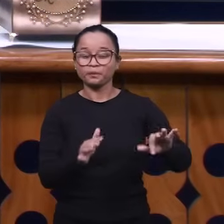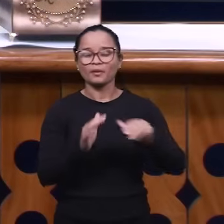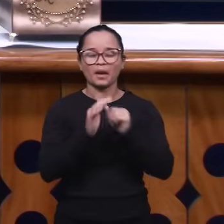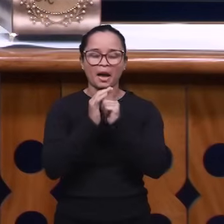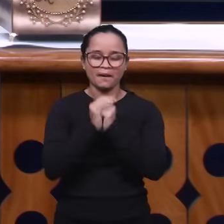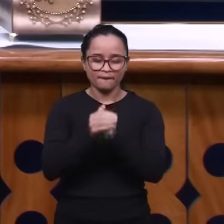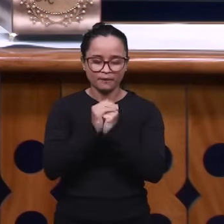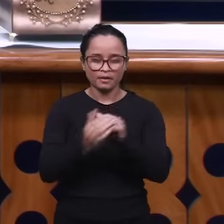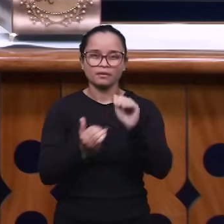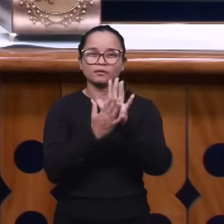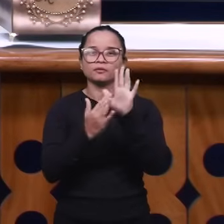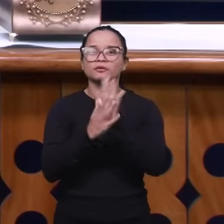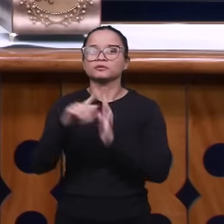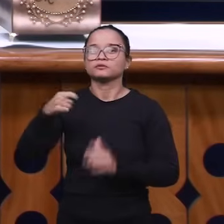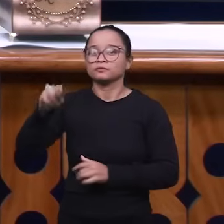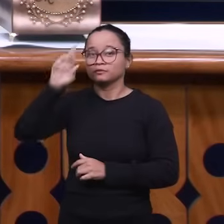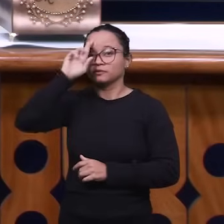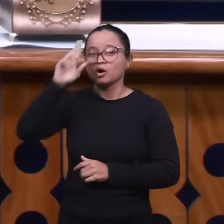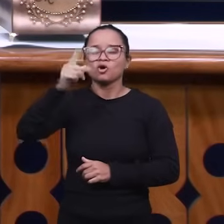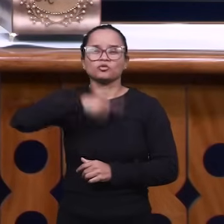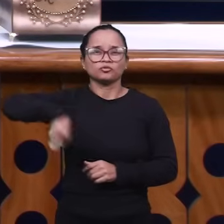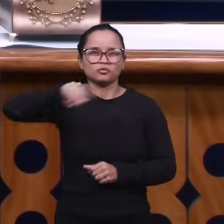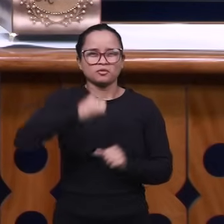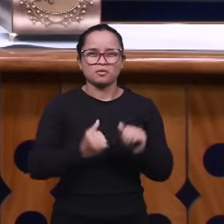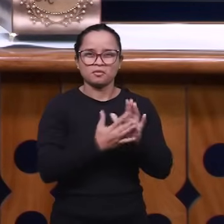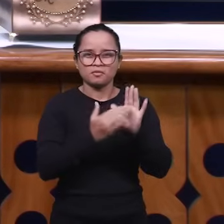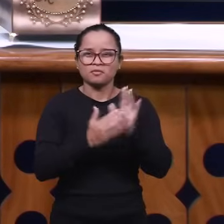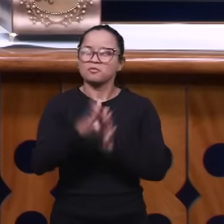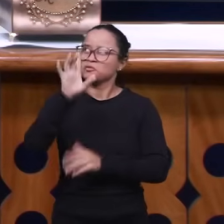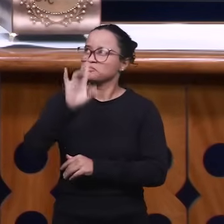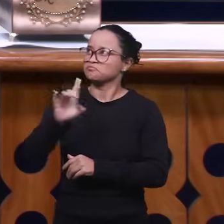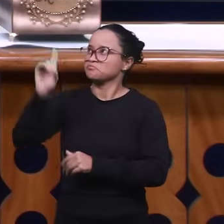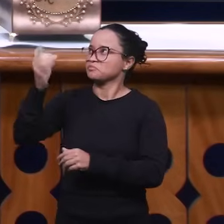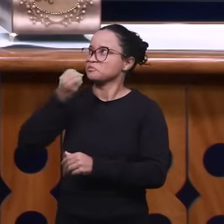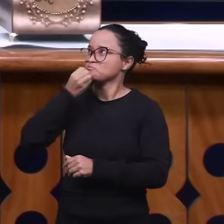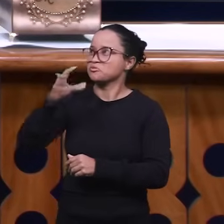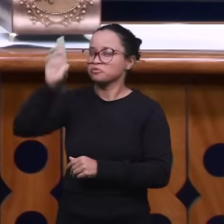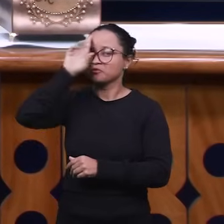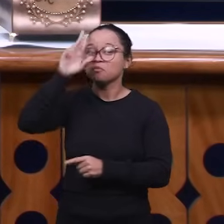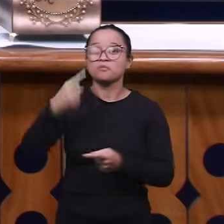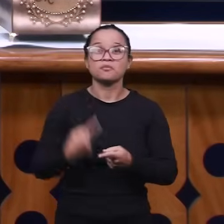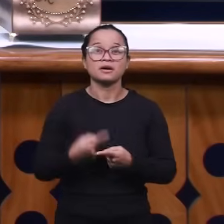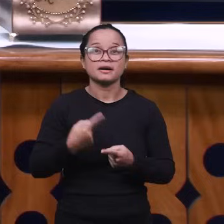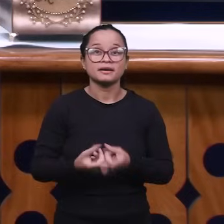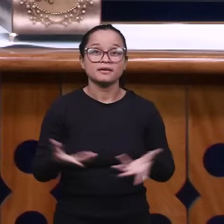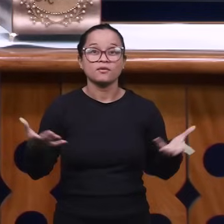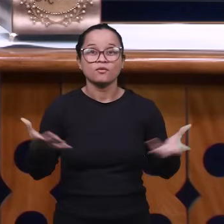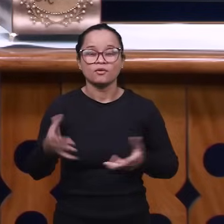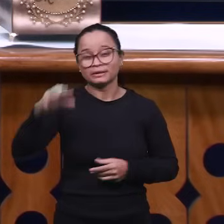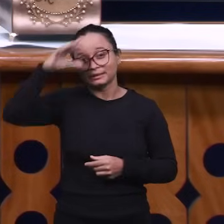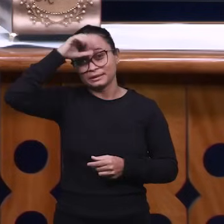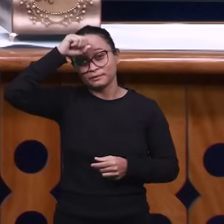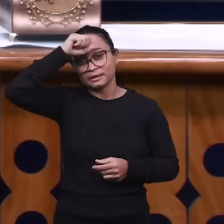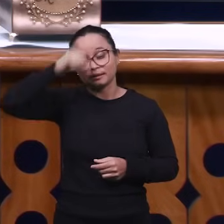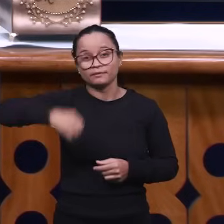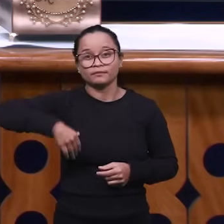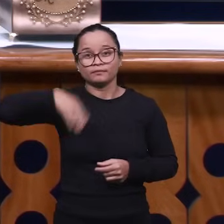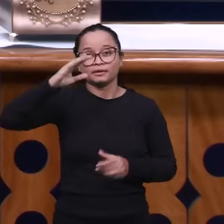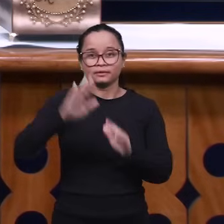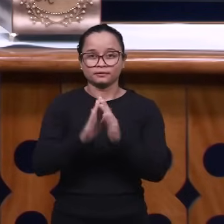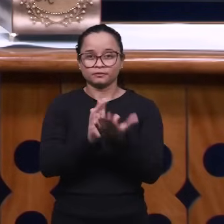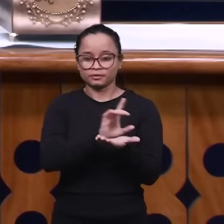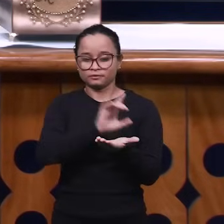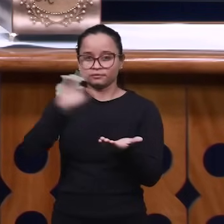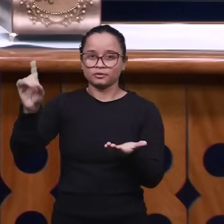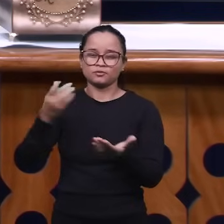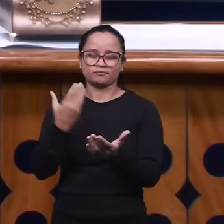Amém. Louvado seja o nome do Senhor. Nós louvamos ao nosso Deus e bendizemos ao Senhor porque podemos hoje aprender um pouco mais da